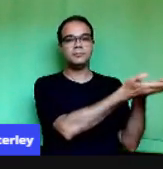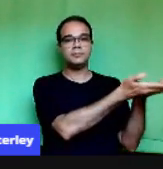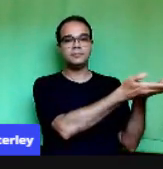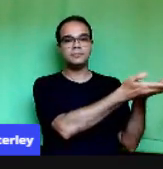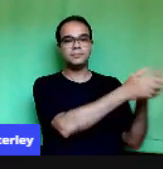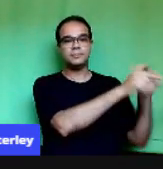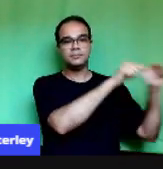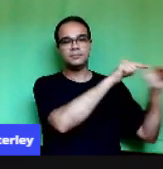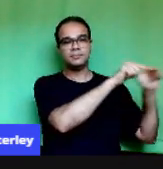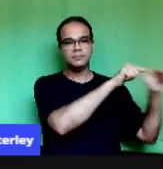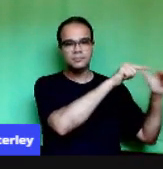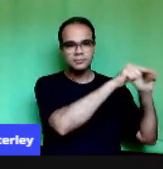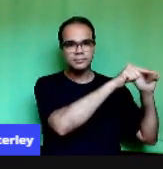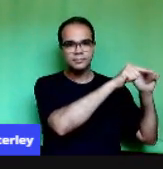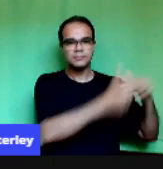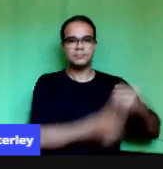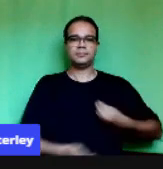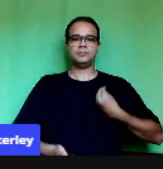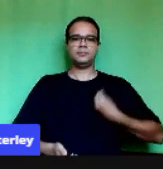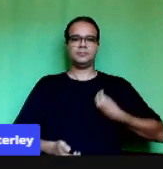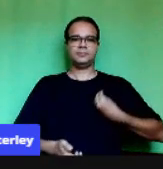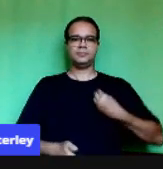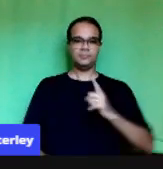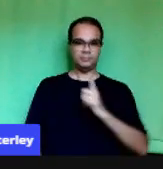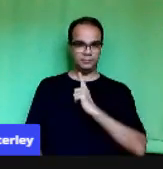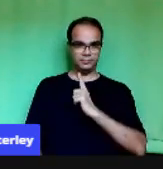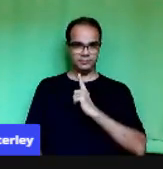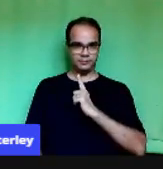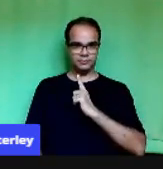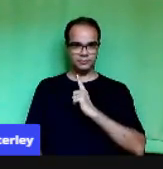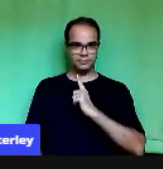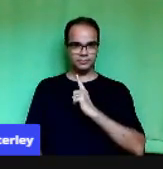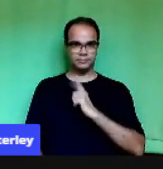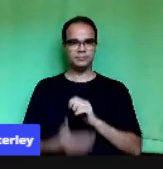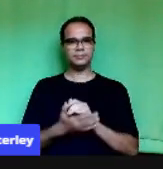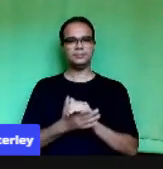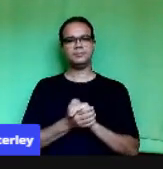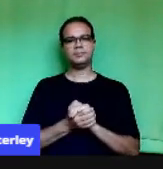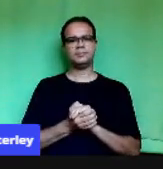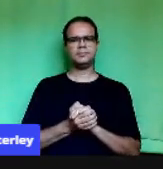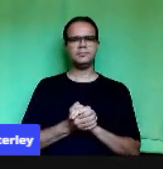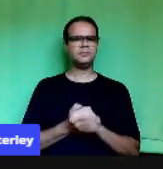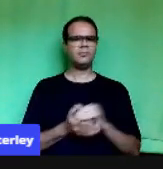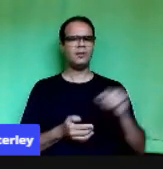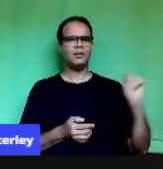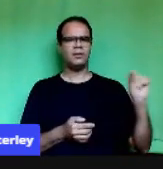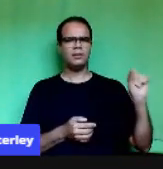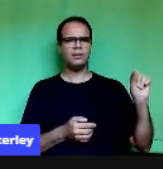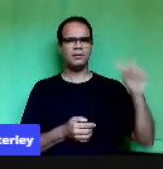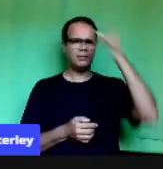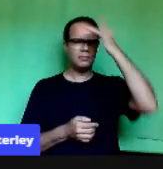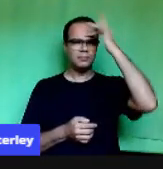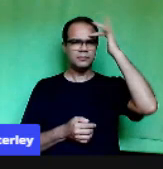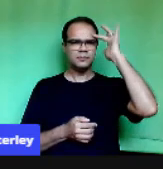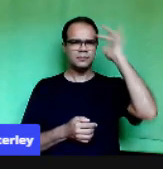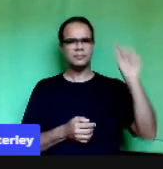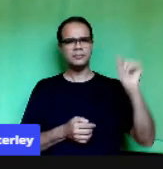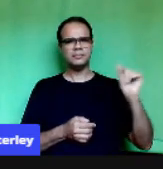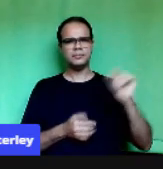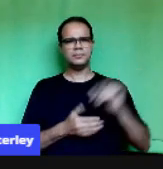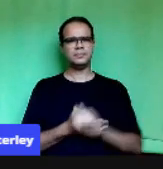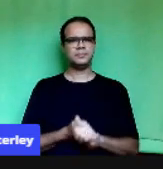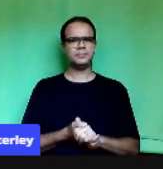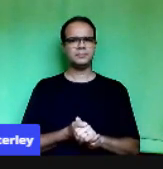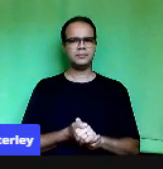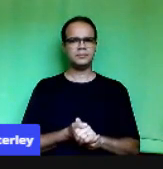prestar bastante atenção no que eu vou falar para vocês agora. Quem são esses sujeitos? Esses sujeitos, eles